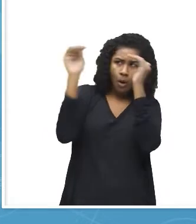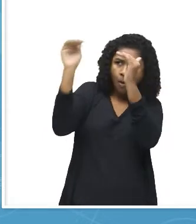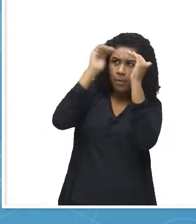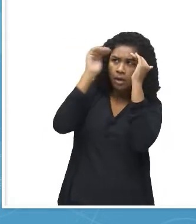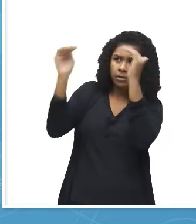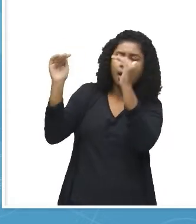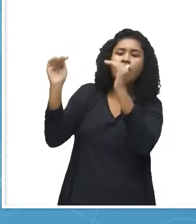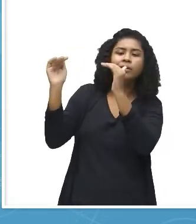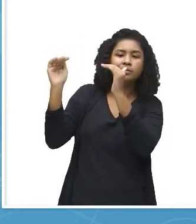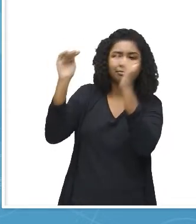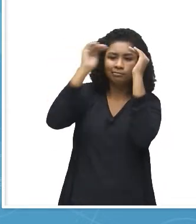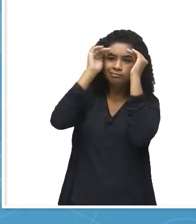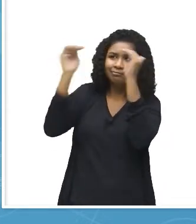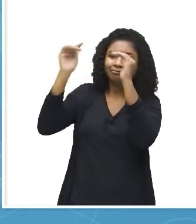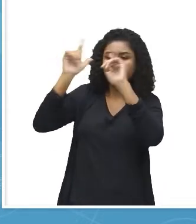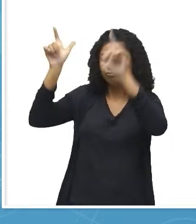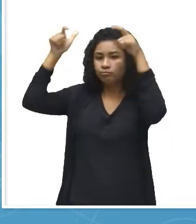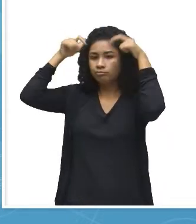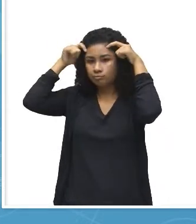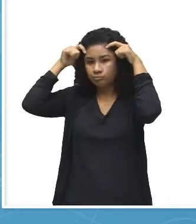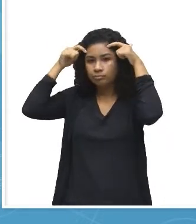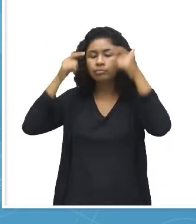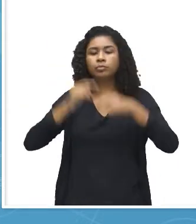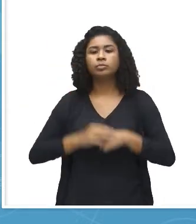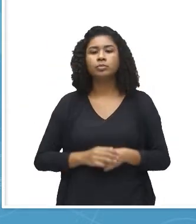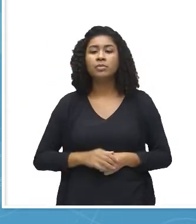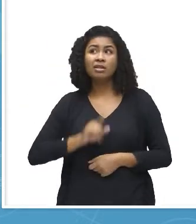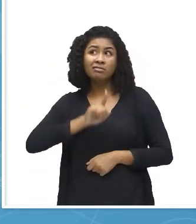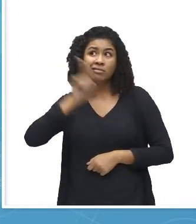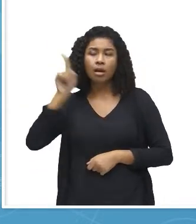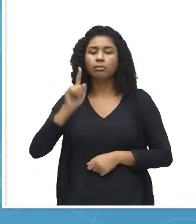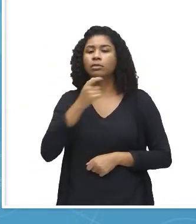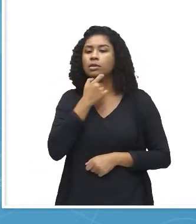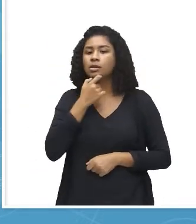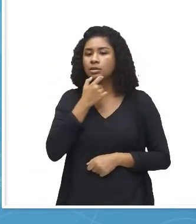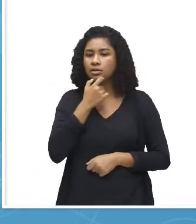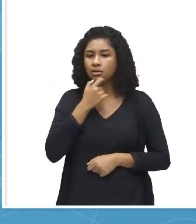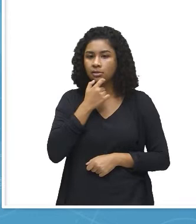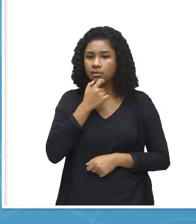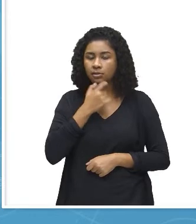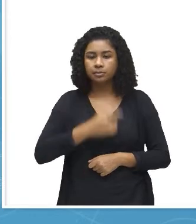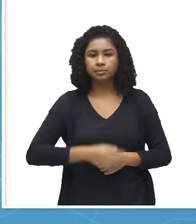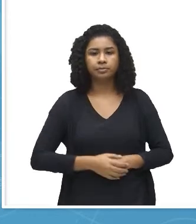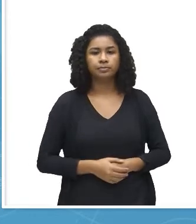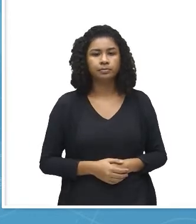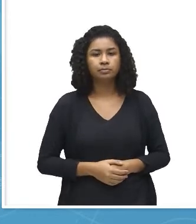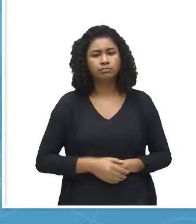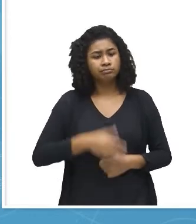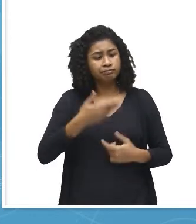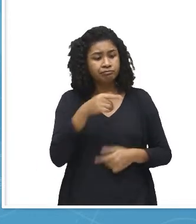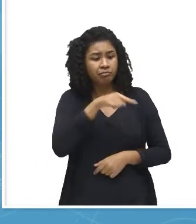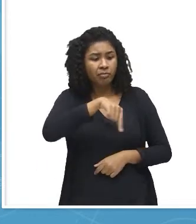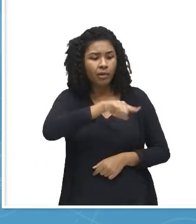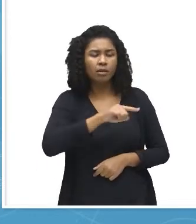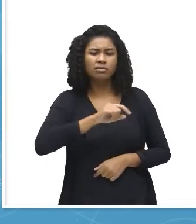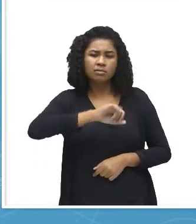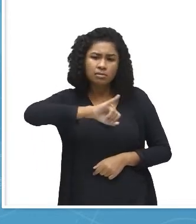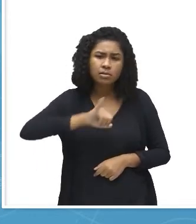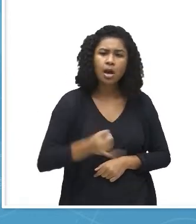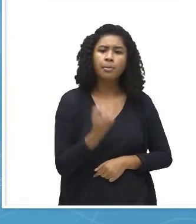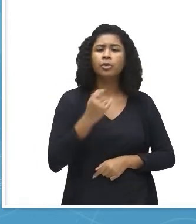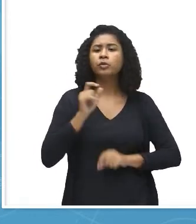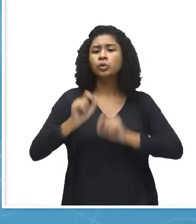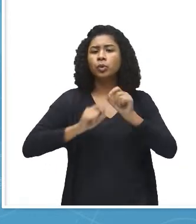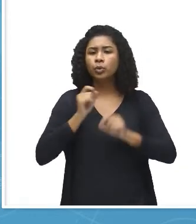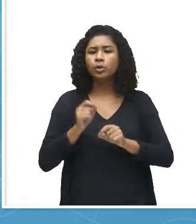potência imperialista, no caso, os britânicos. Vamos lá. Aproveitando-se do endividamento causado pela construção do